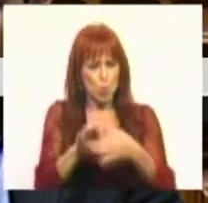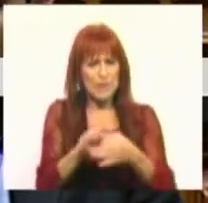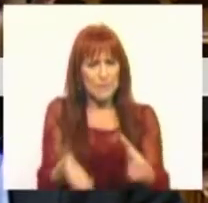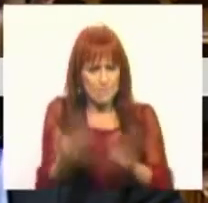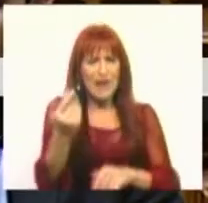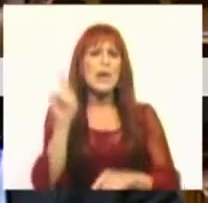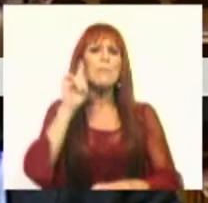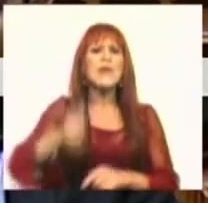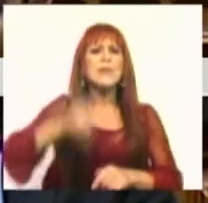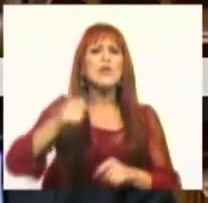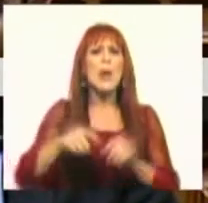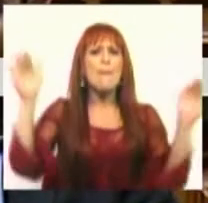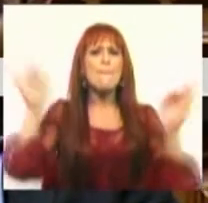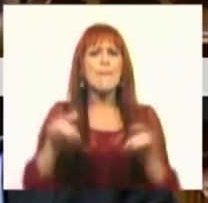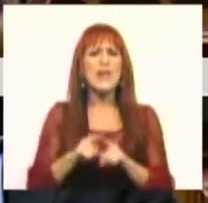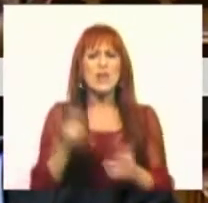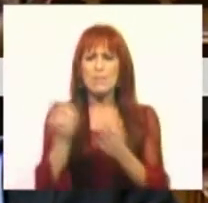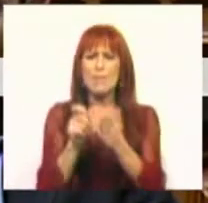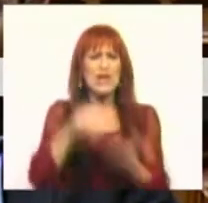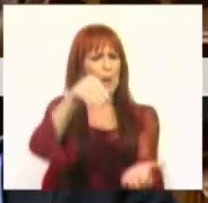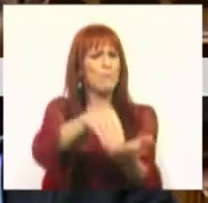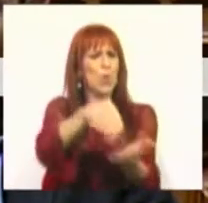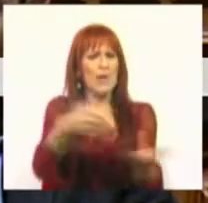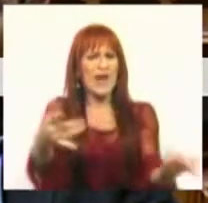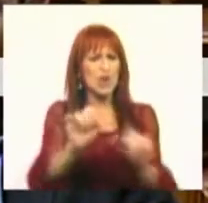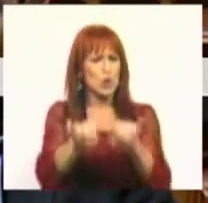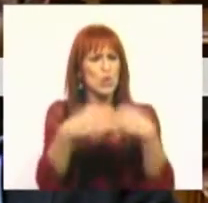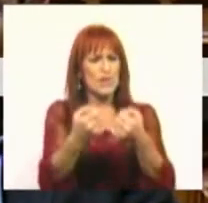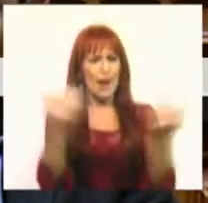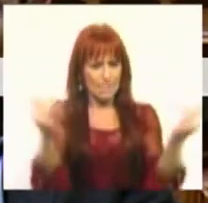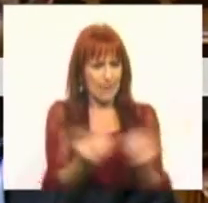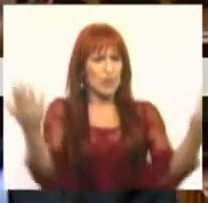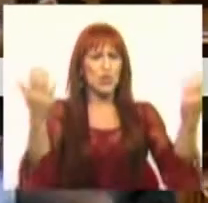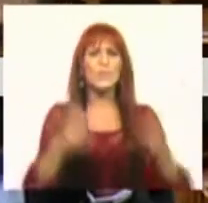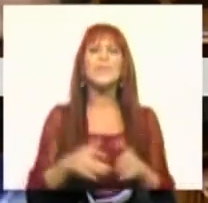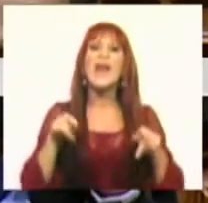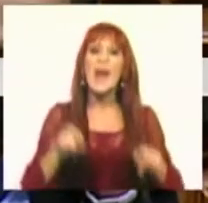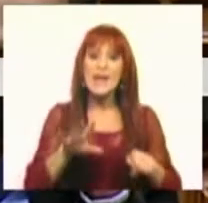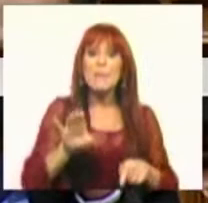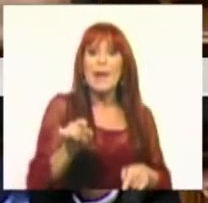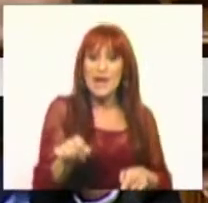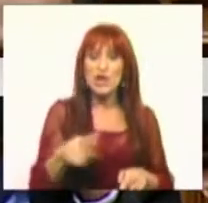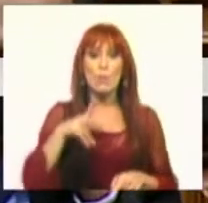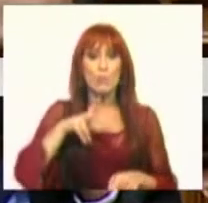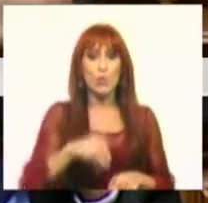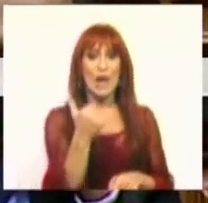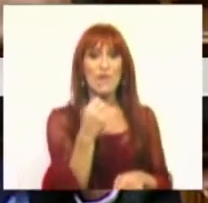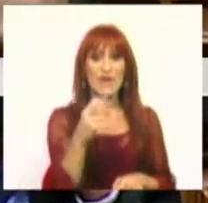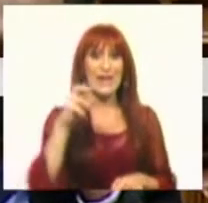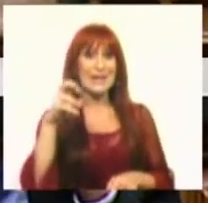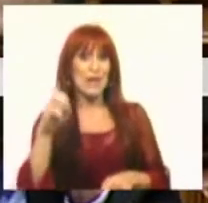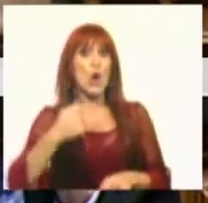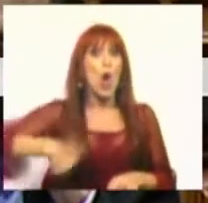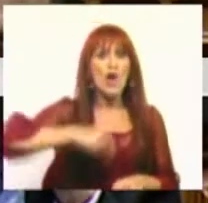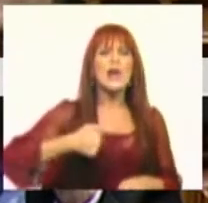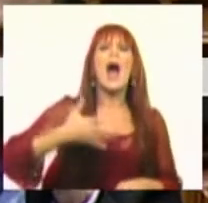e, sobretudo, com menores índices de pobreza social. E esse país, Portugal 2030 que